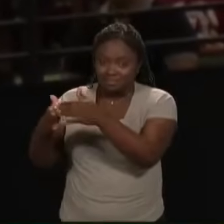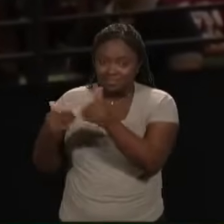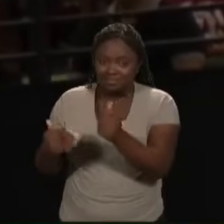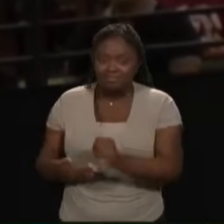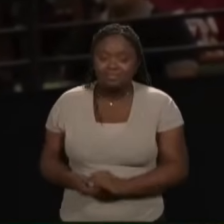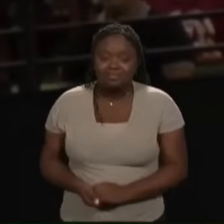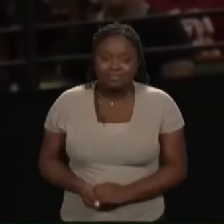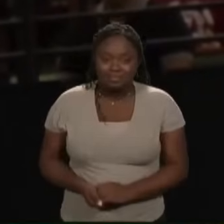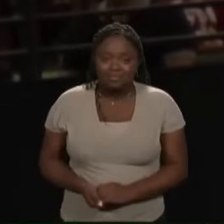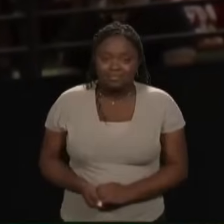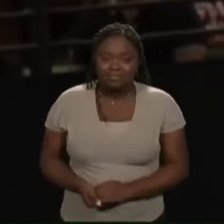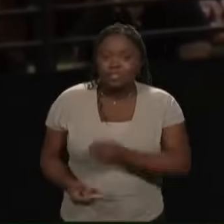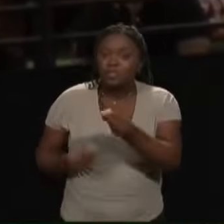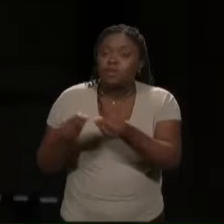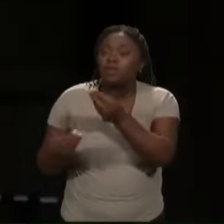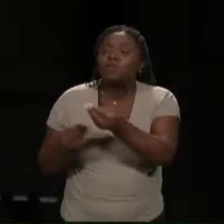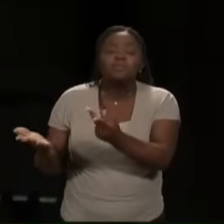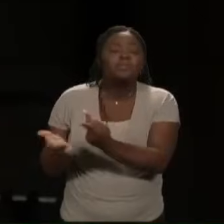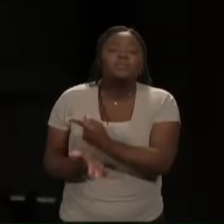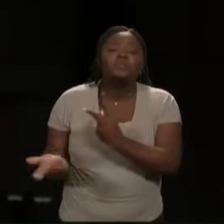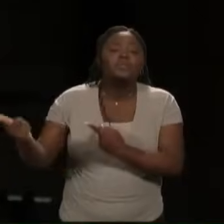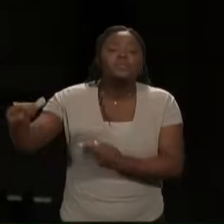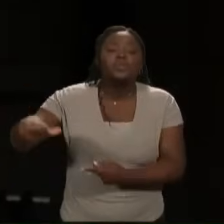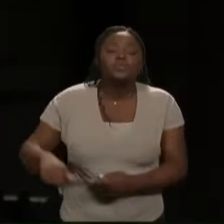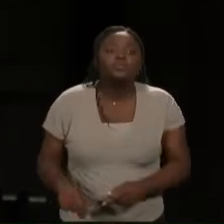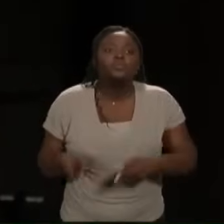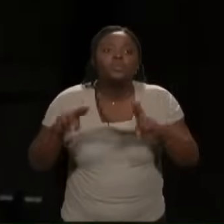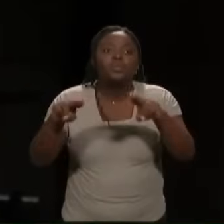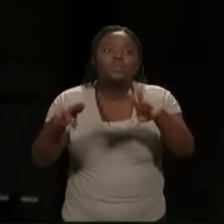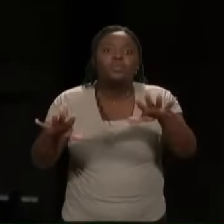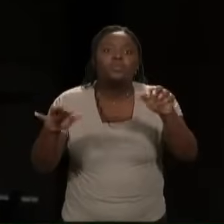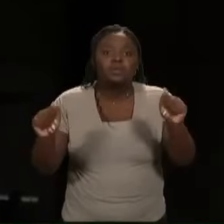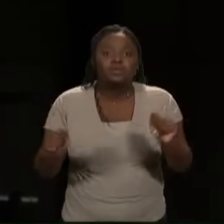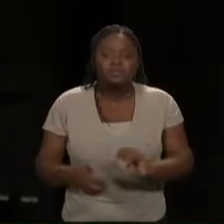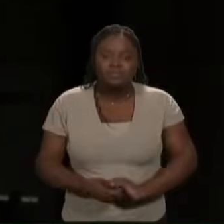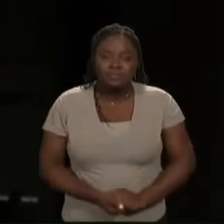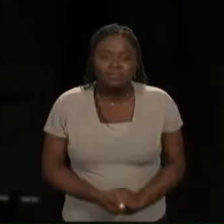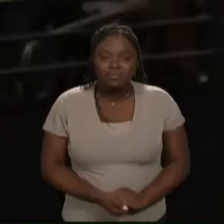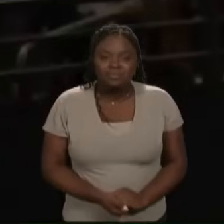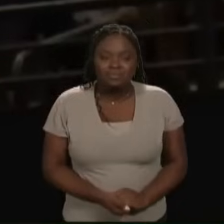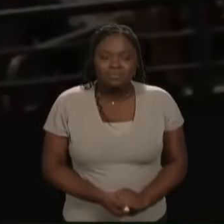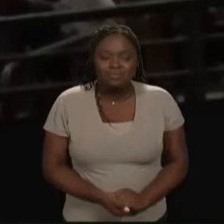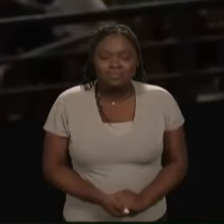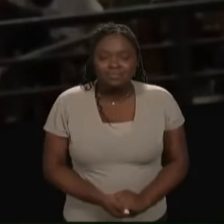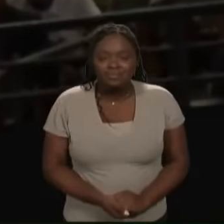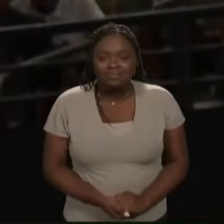Quando que o outro que vem, meu Deus do céu? Nunca.